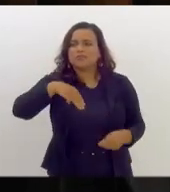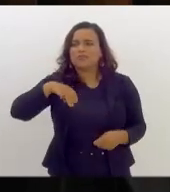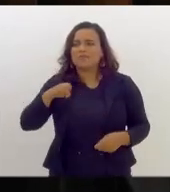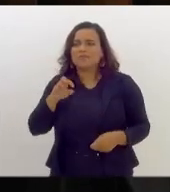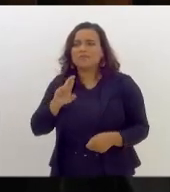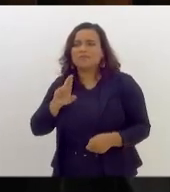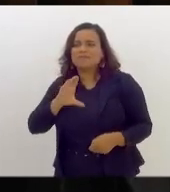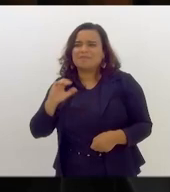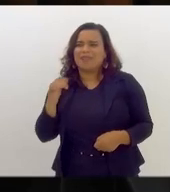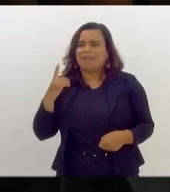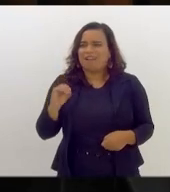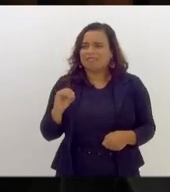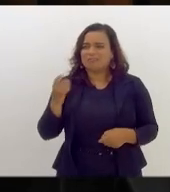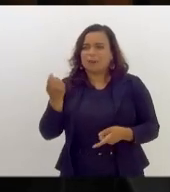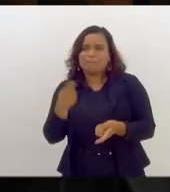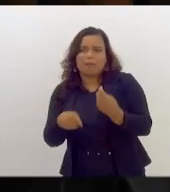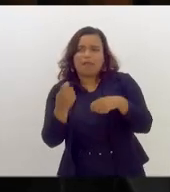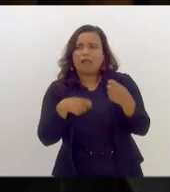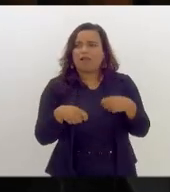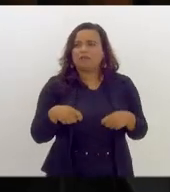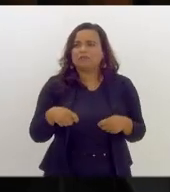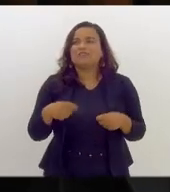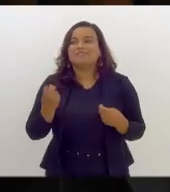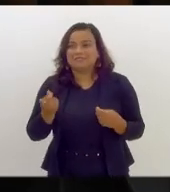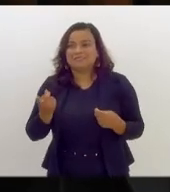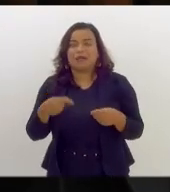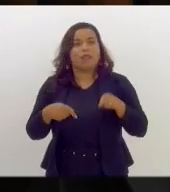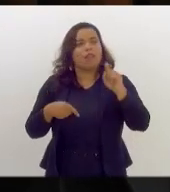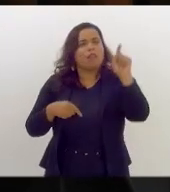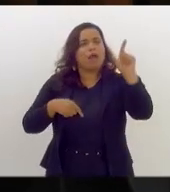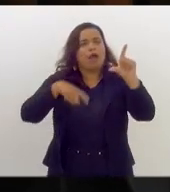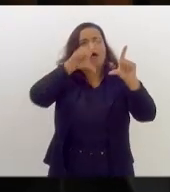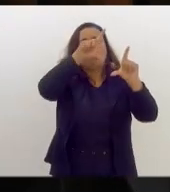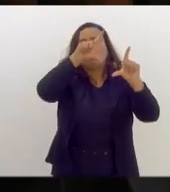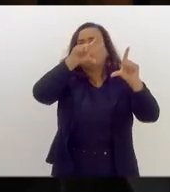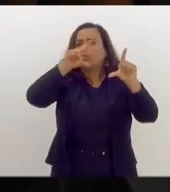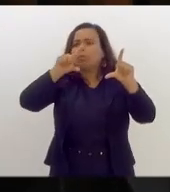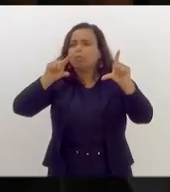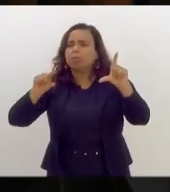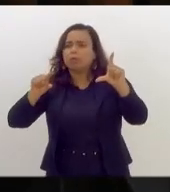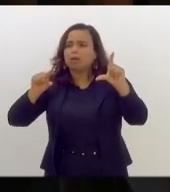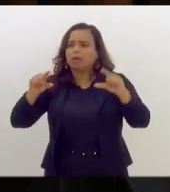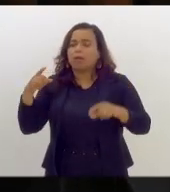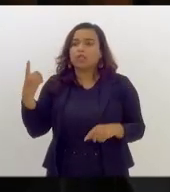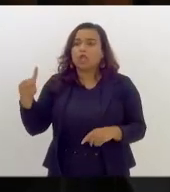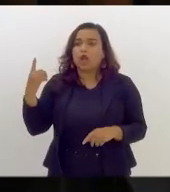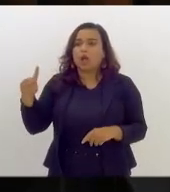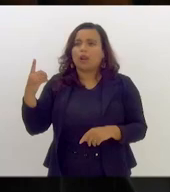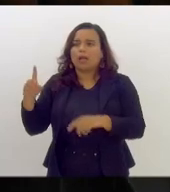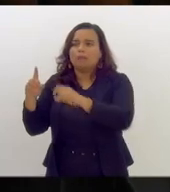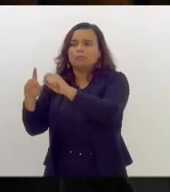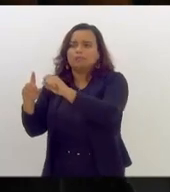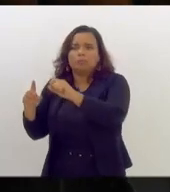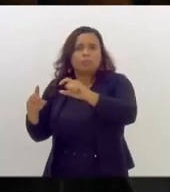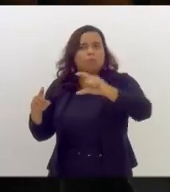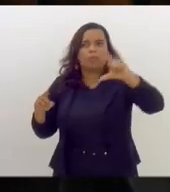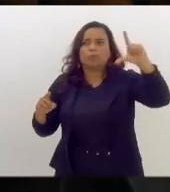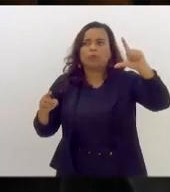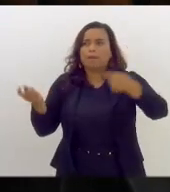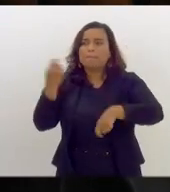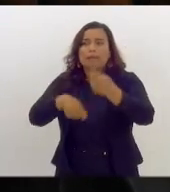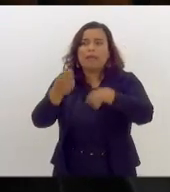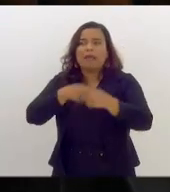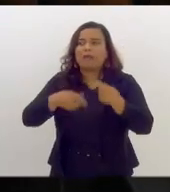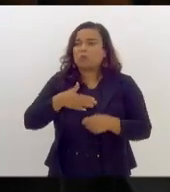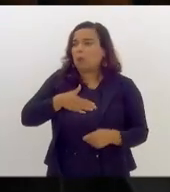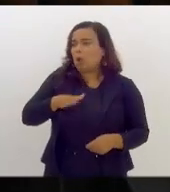não gostou a bolsa caiu e o dólar subiu Este mercado manda